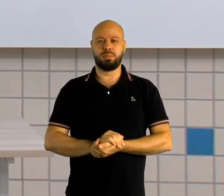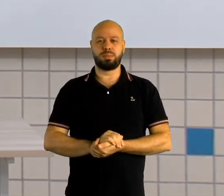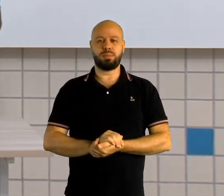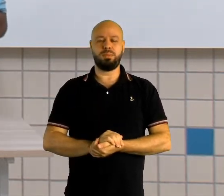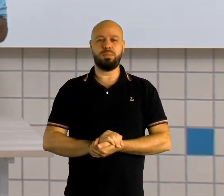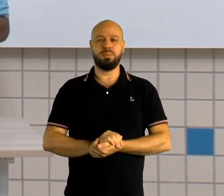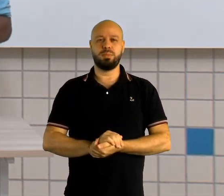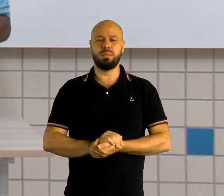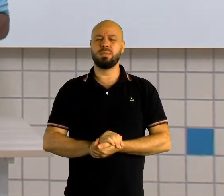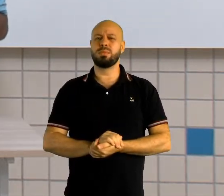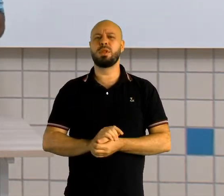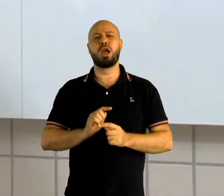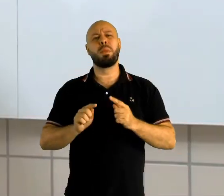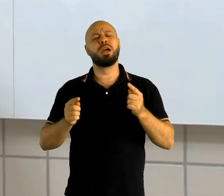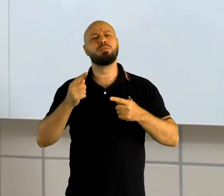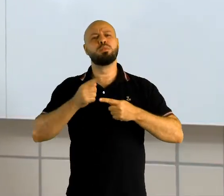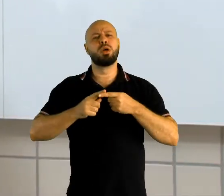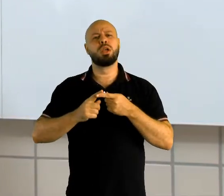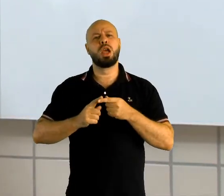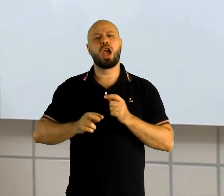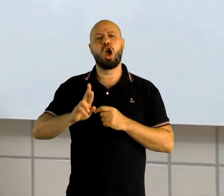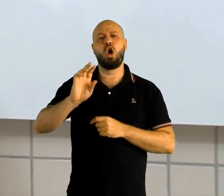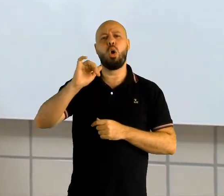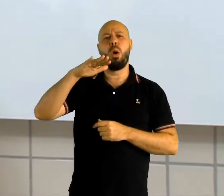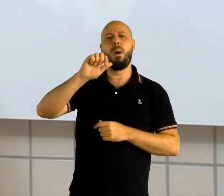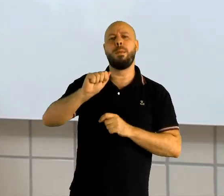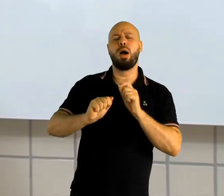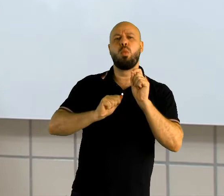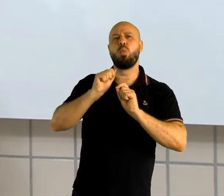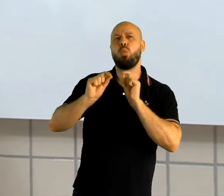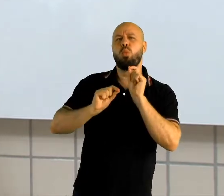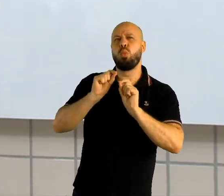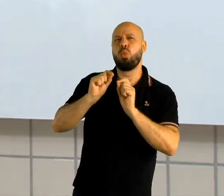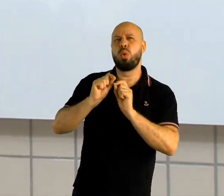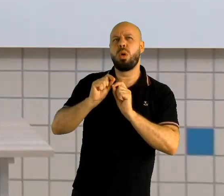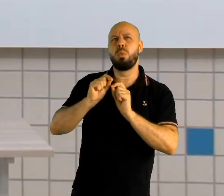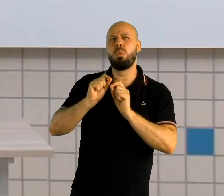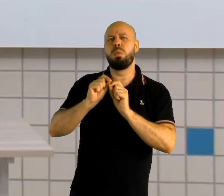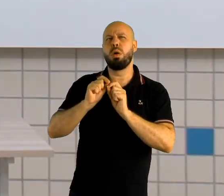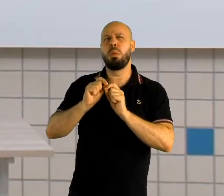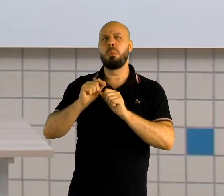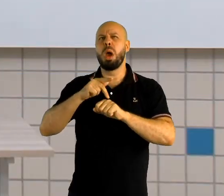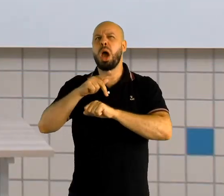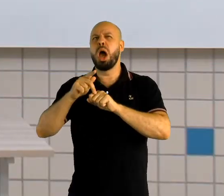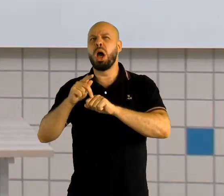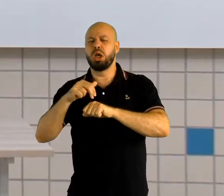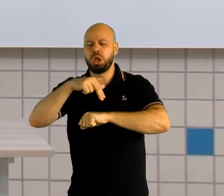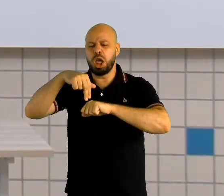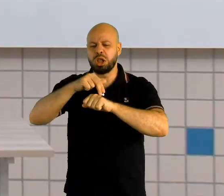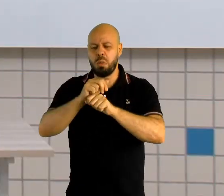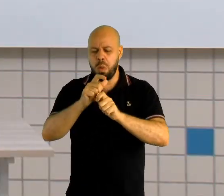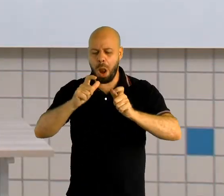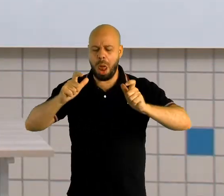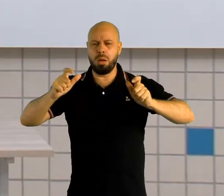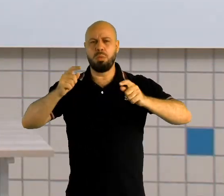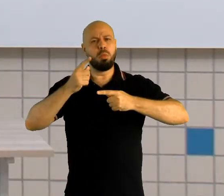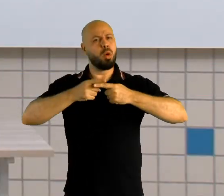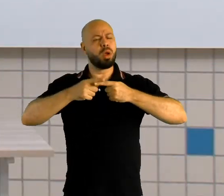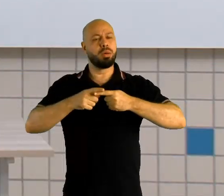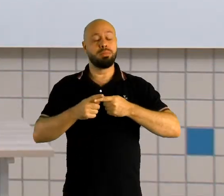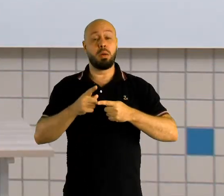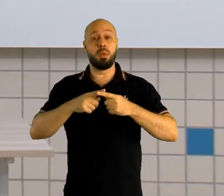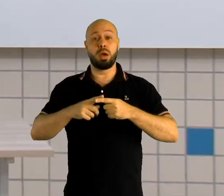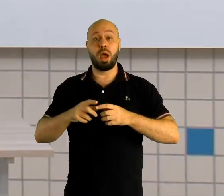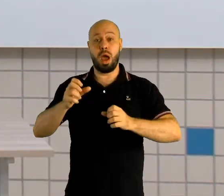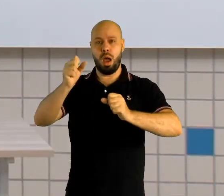Por que Roma se torna uma grande nação? Roma se torna uma grande nação por sua força